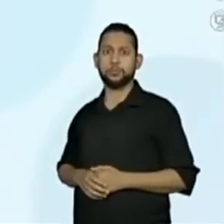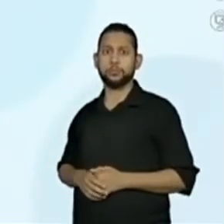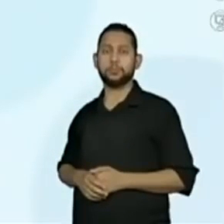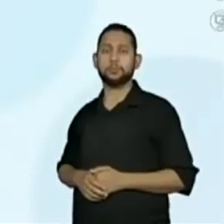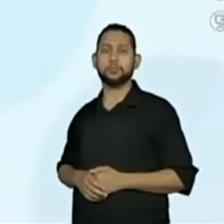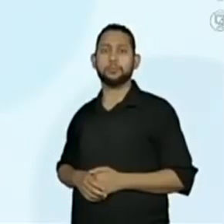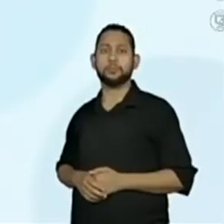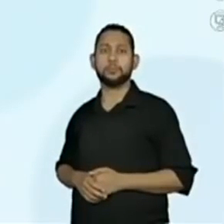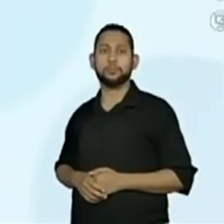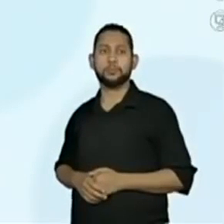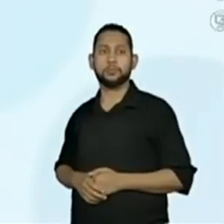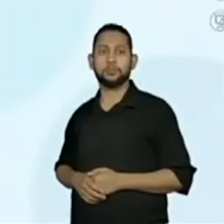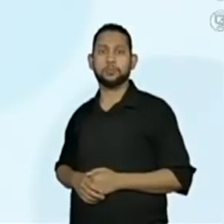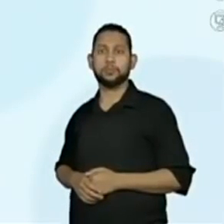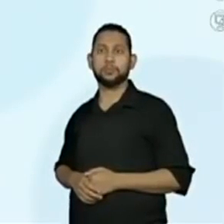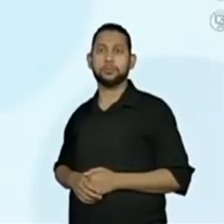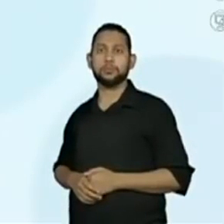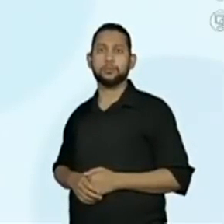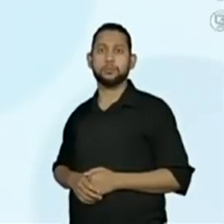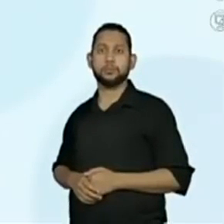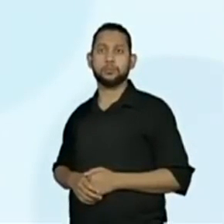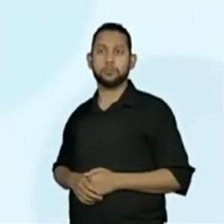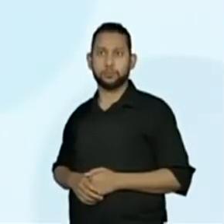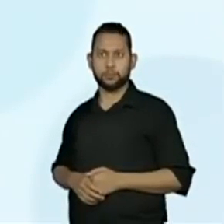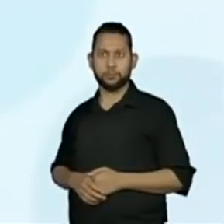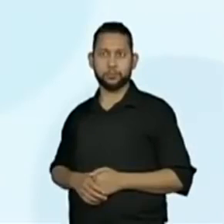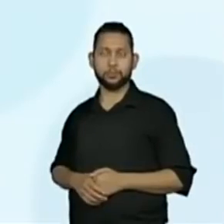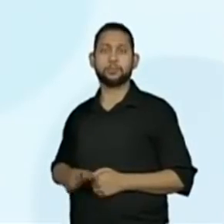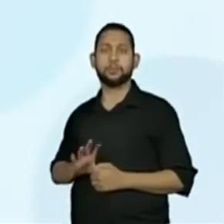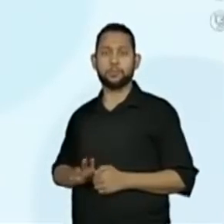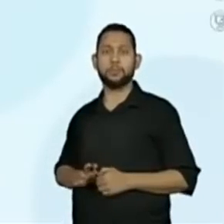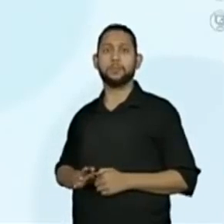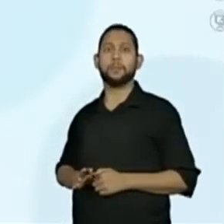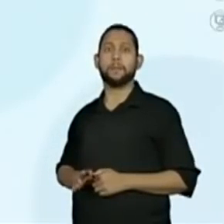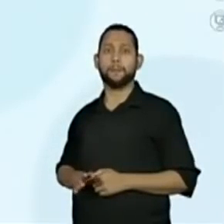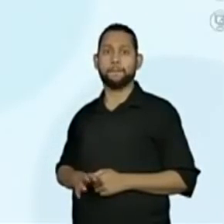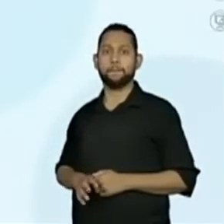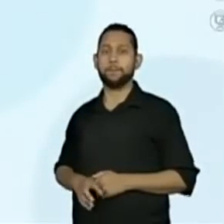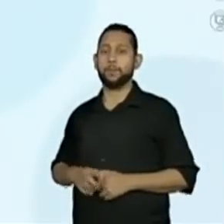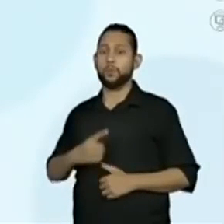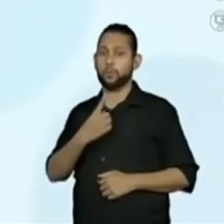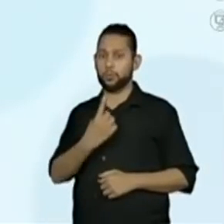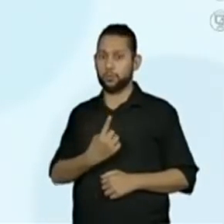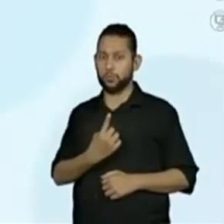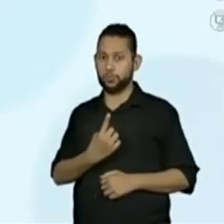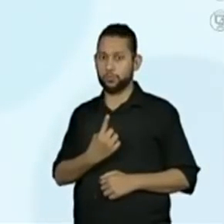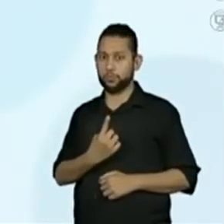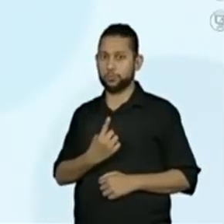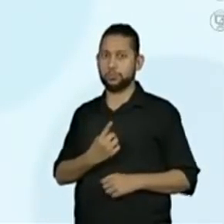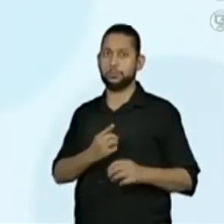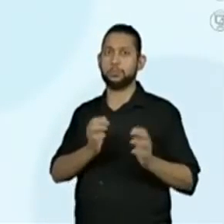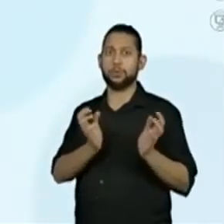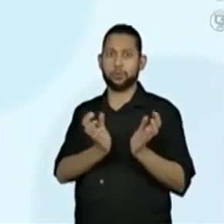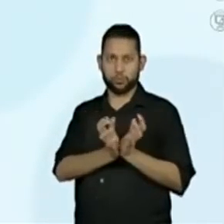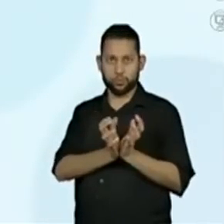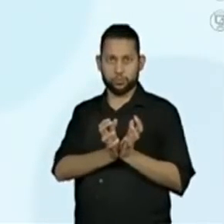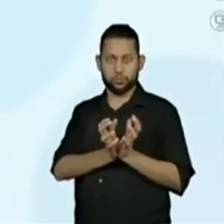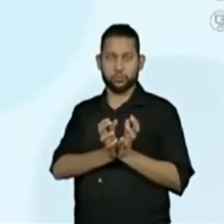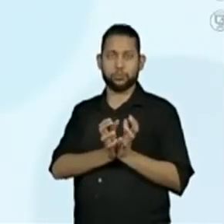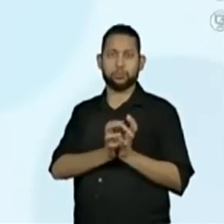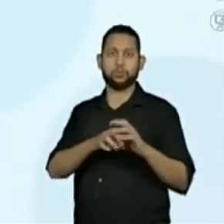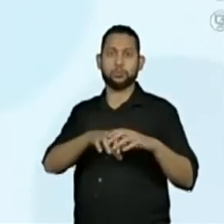e dá para a gente se fazendo assim também é um quilo um pacote